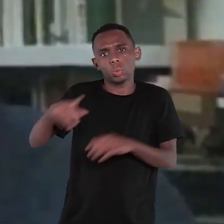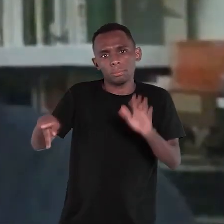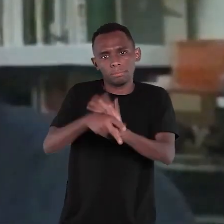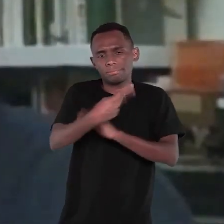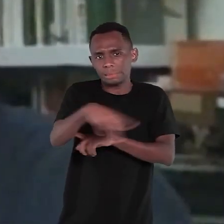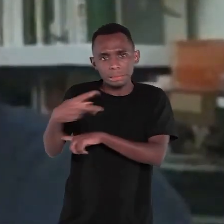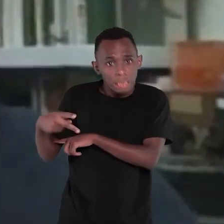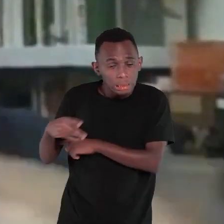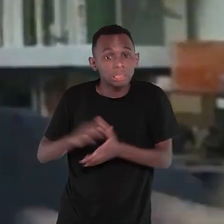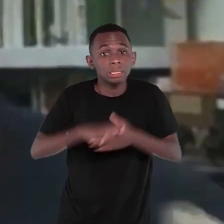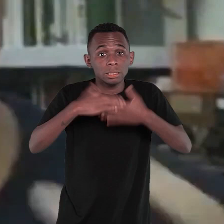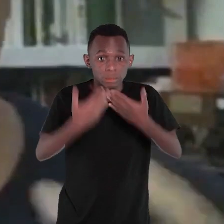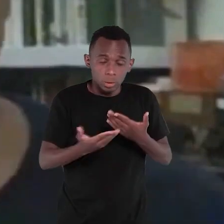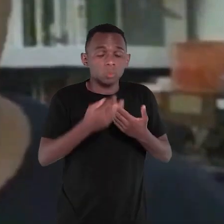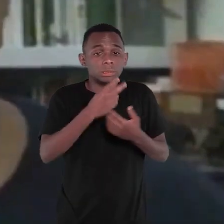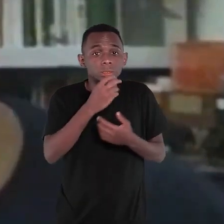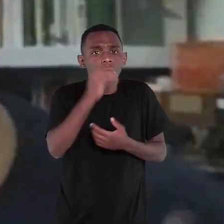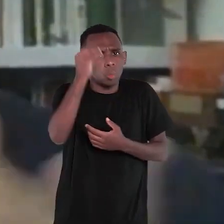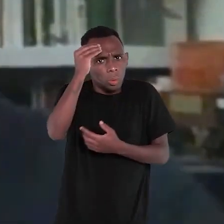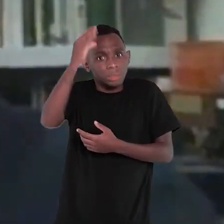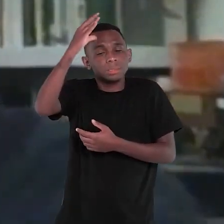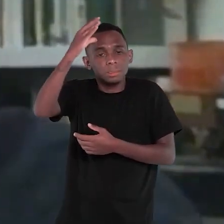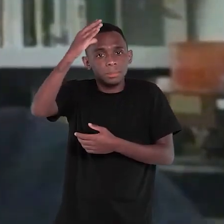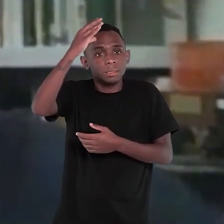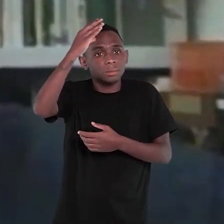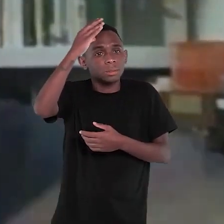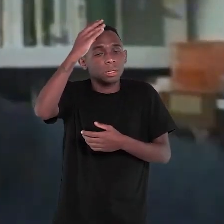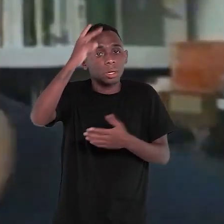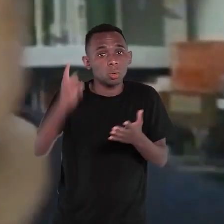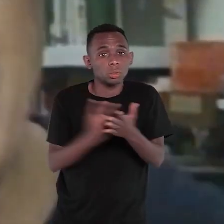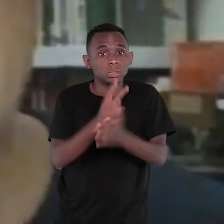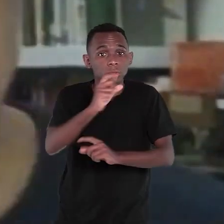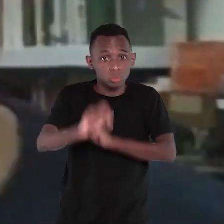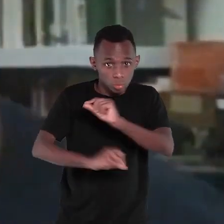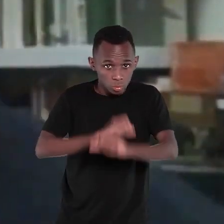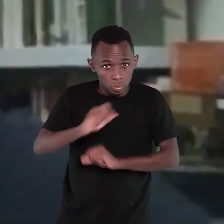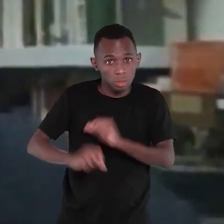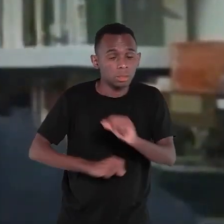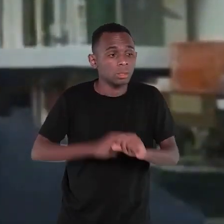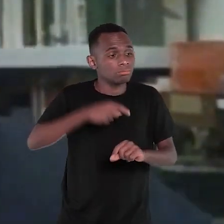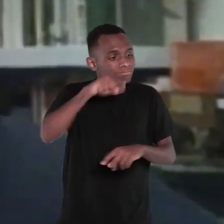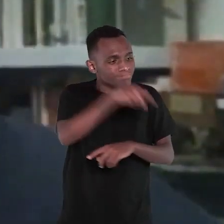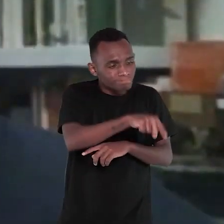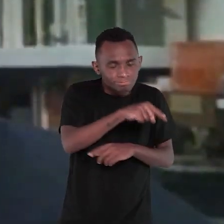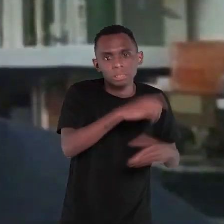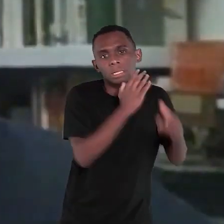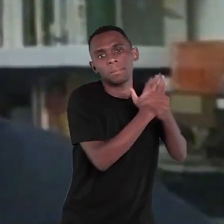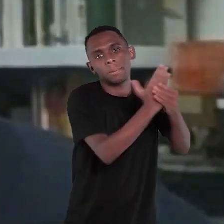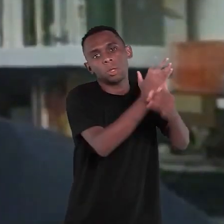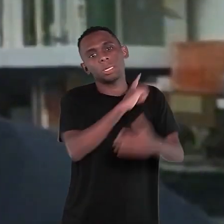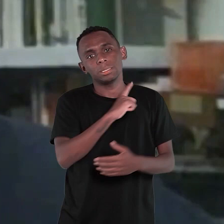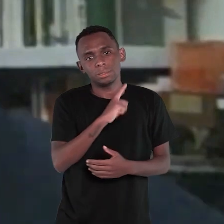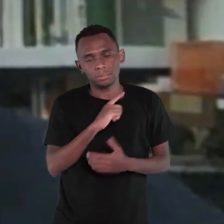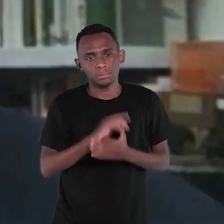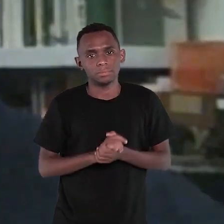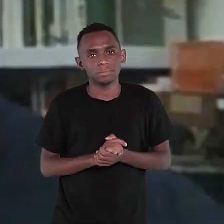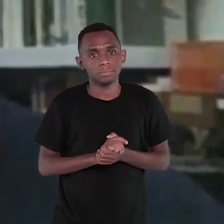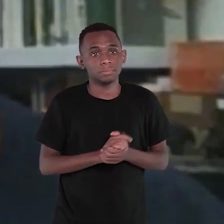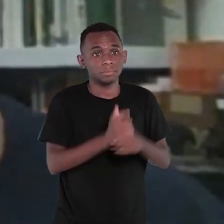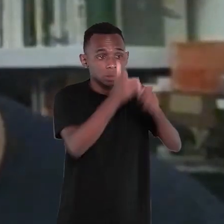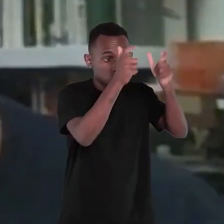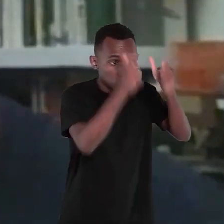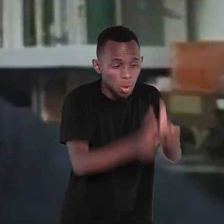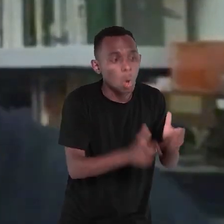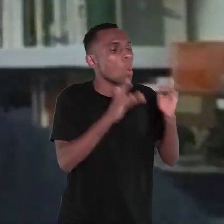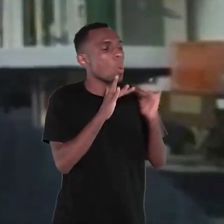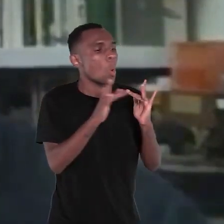conhecimento. E esse conhecimento faz parte do conhecimento que está disponível nessa plataforma, né? Então, é um